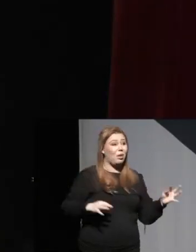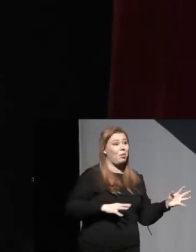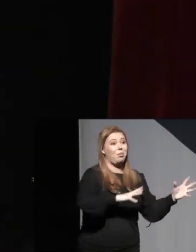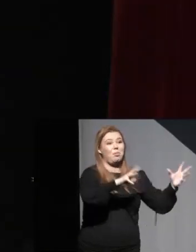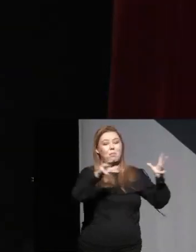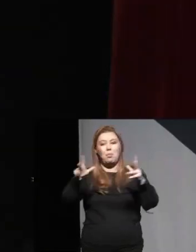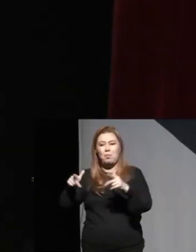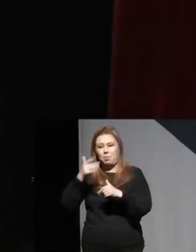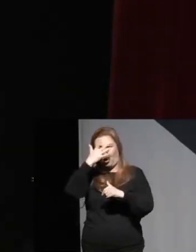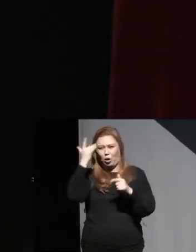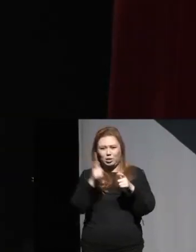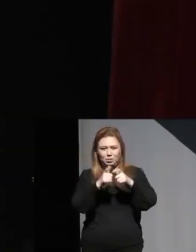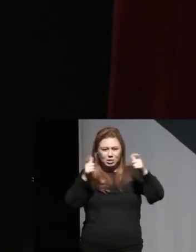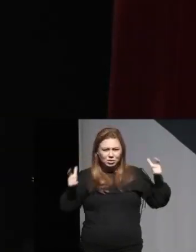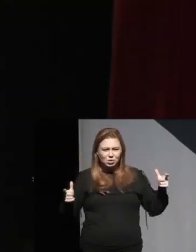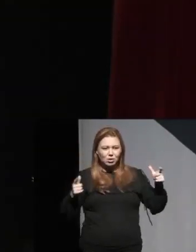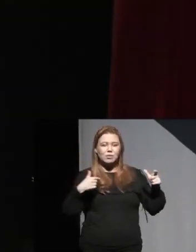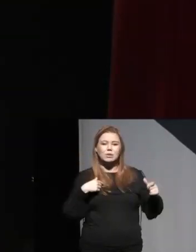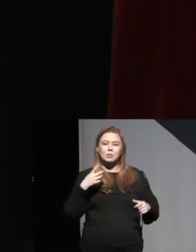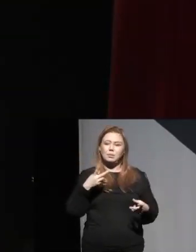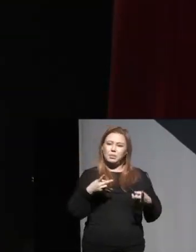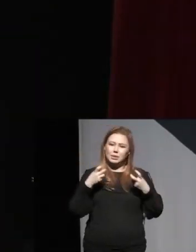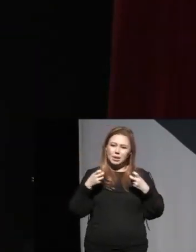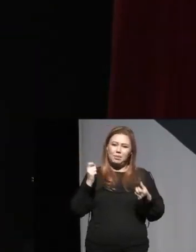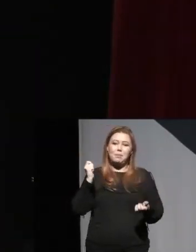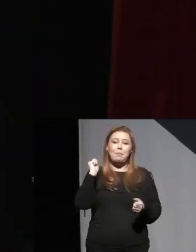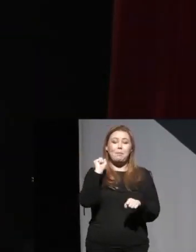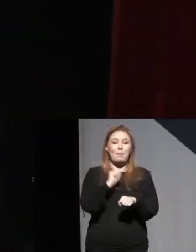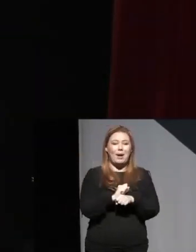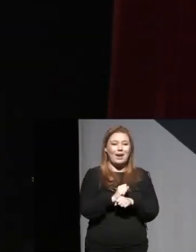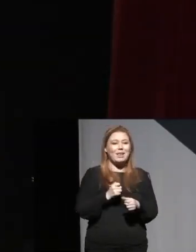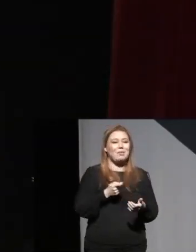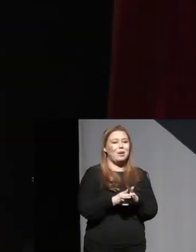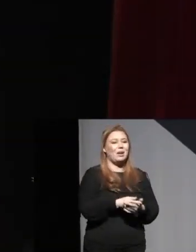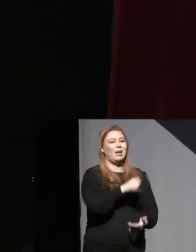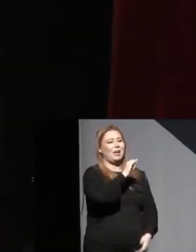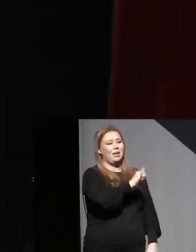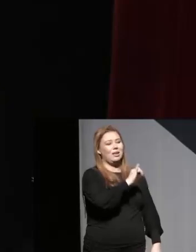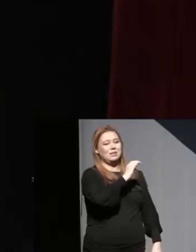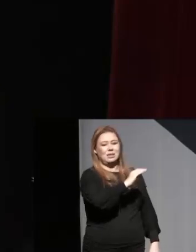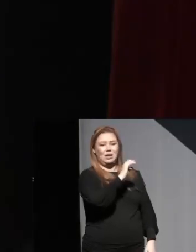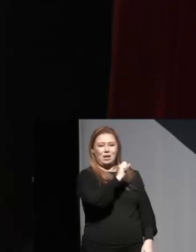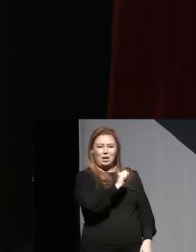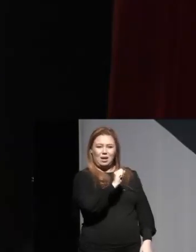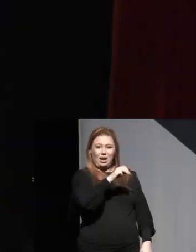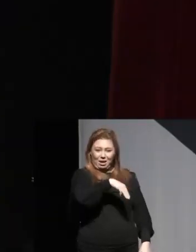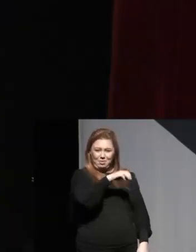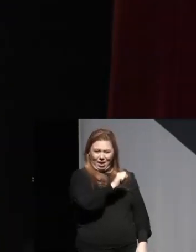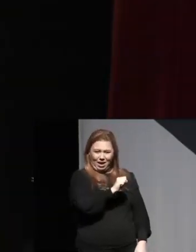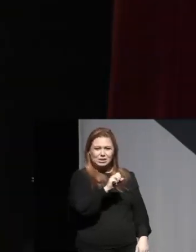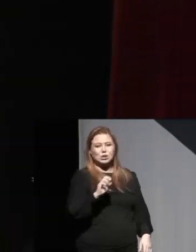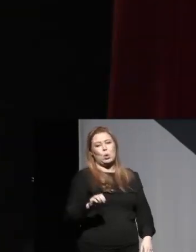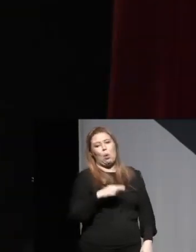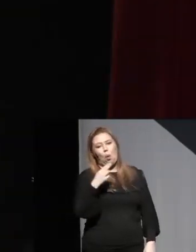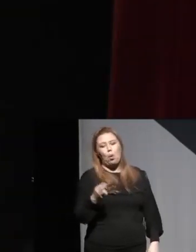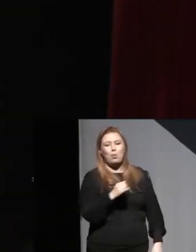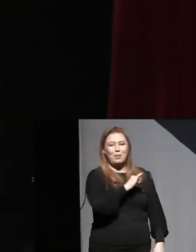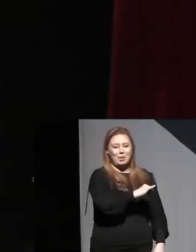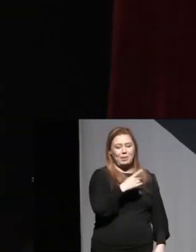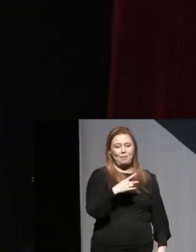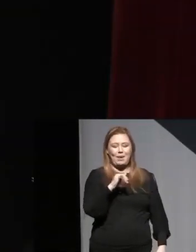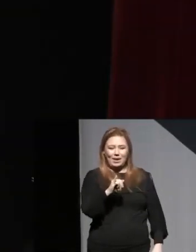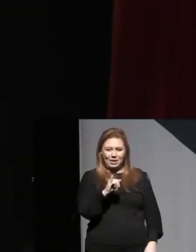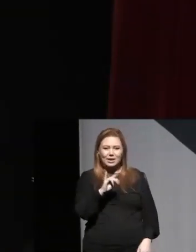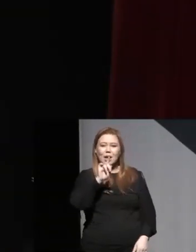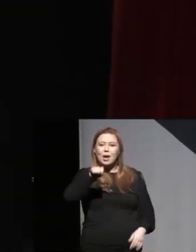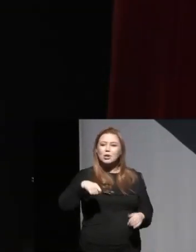você observa que você para de pagar ICMS, IPI, e outros tributos que englobam a